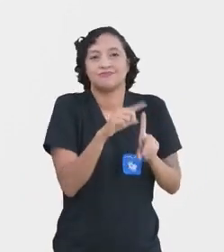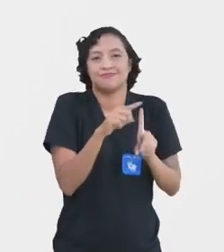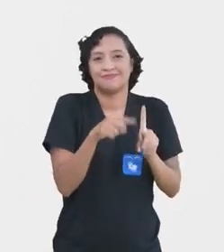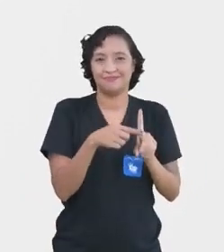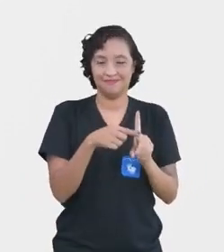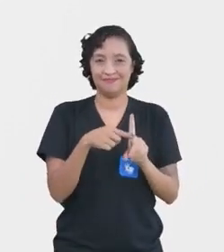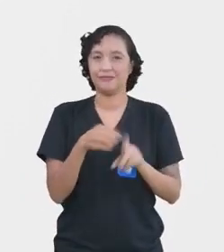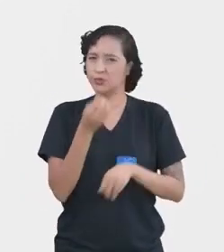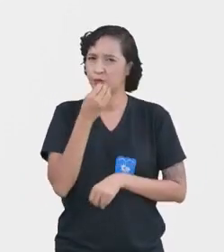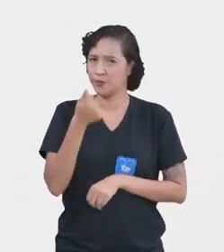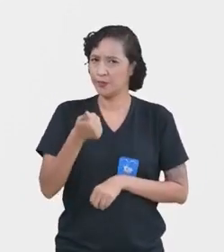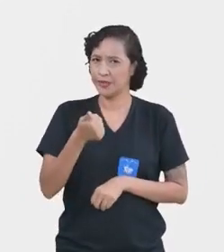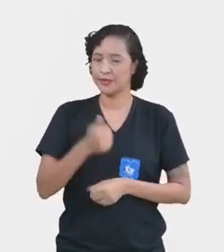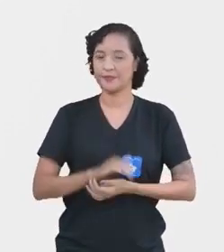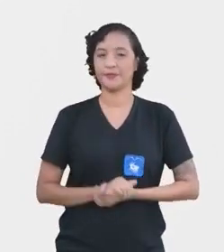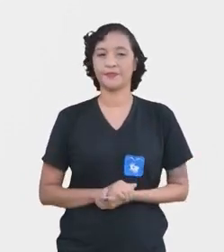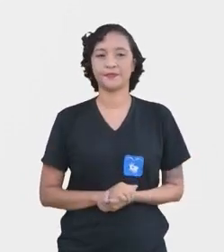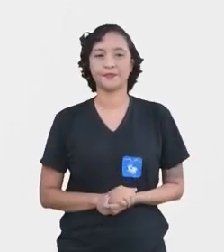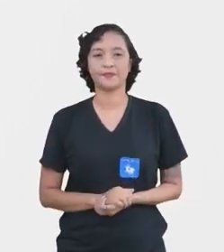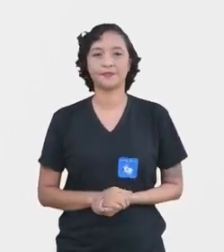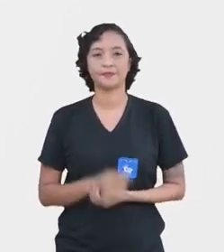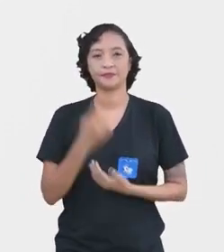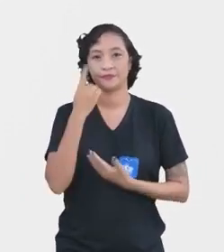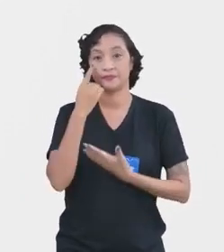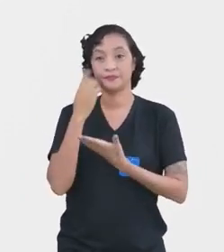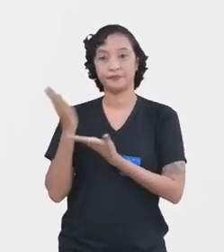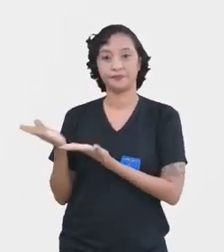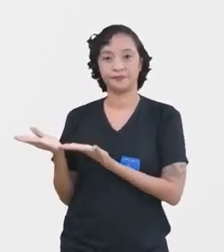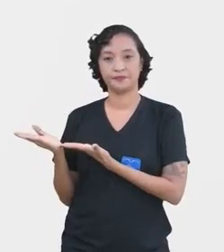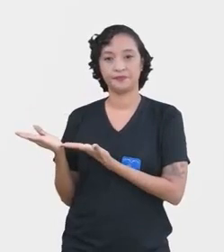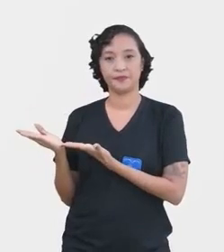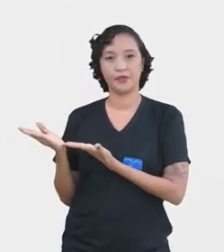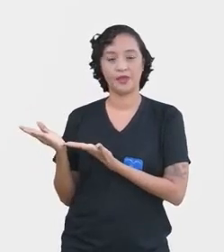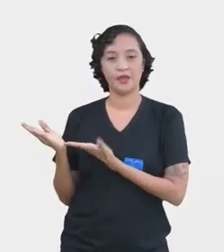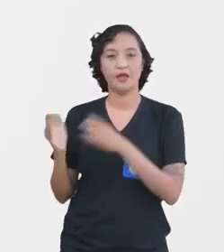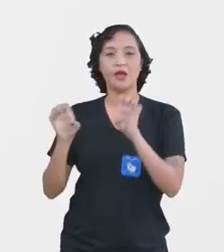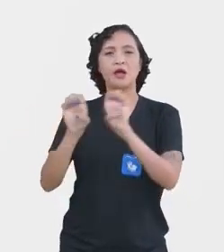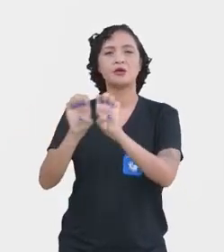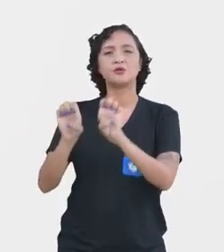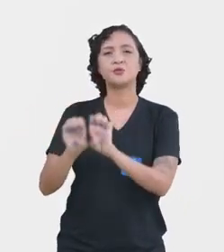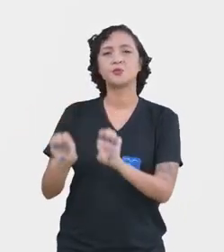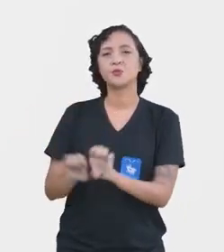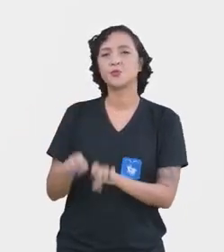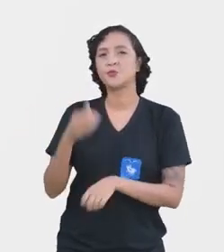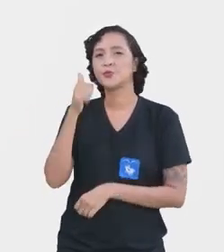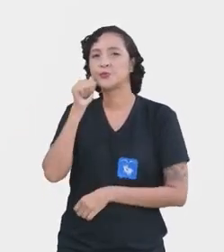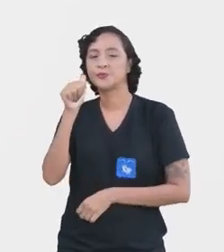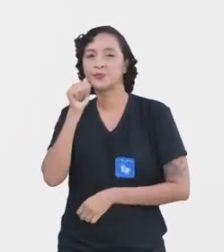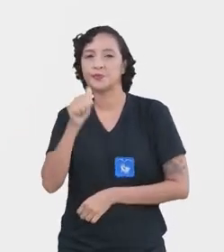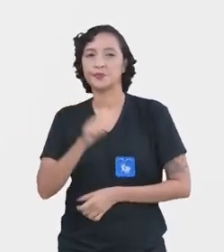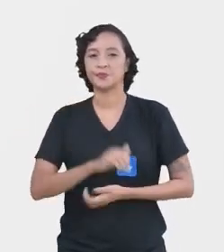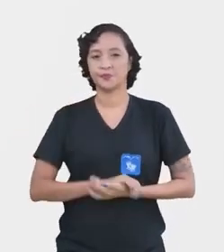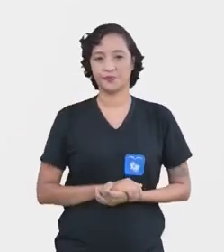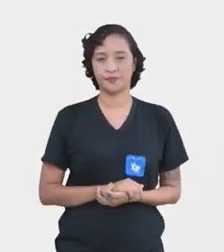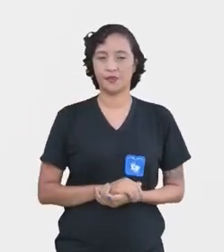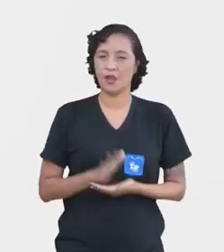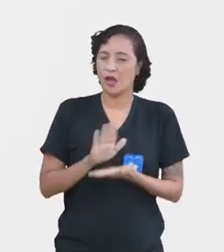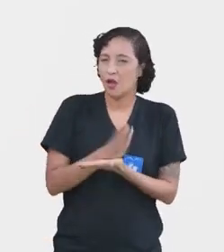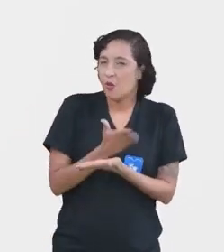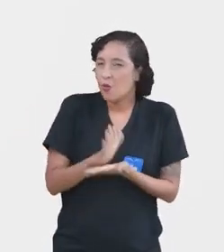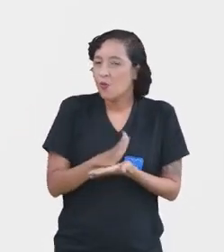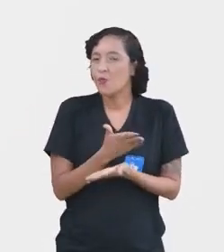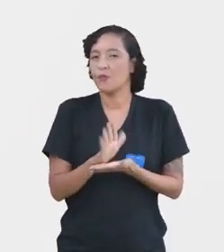crianças? Evoluindo mais um pouquinho, a estrutura desse sistema reprodutor feminino. Vamos lá? Algumas